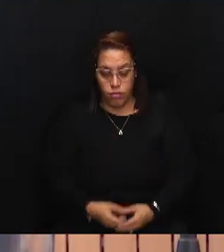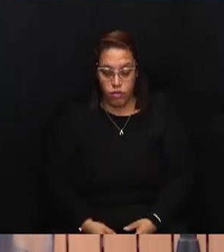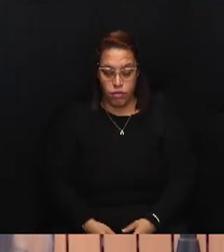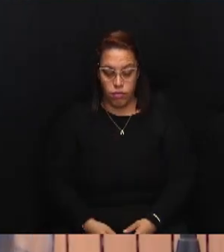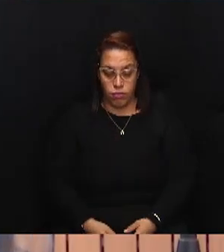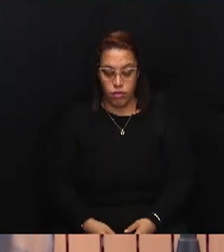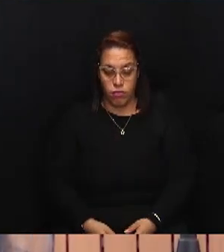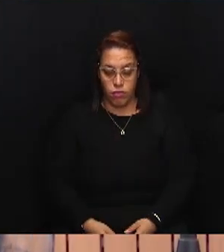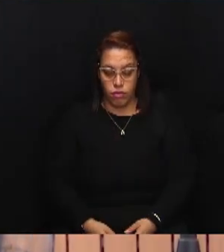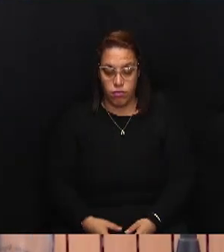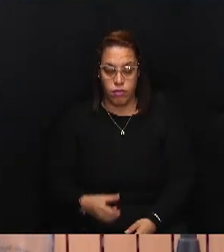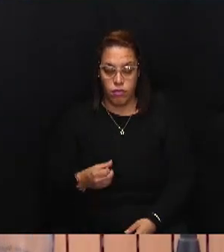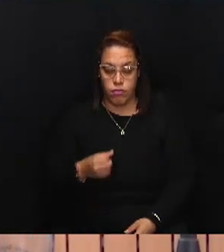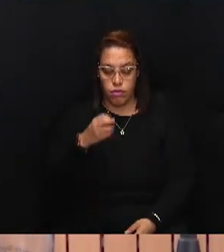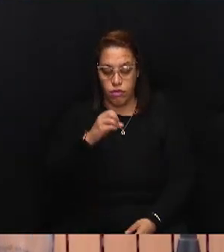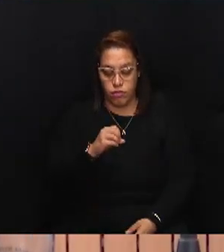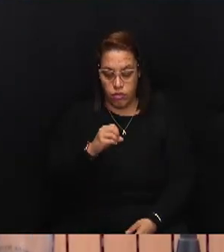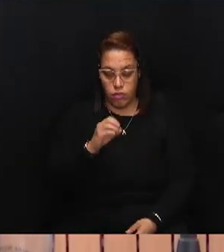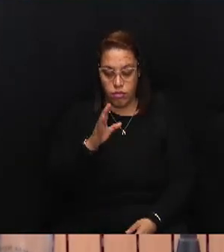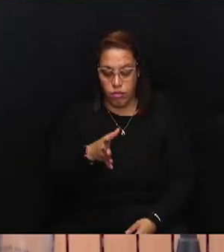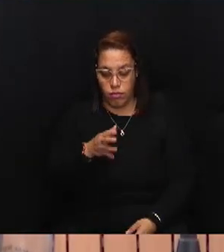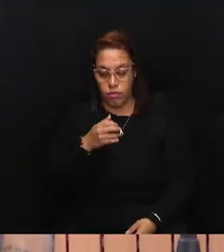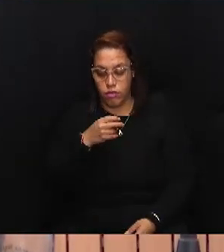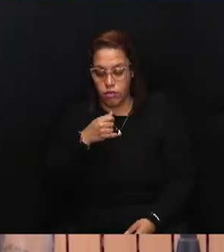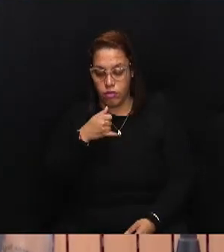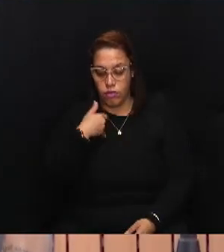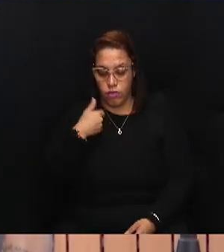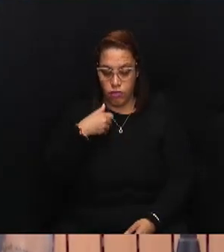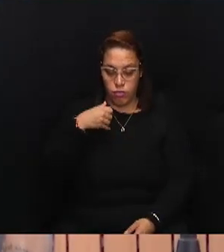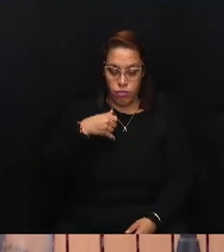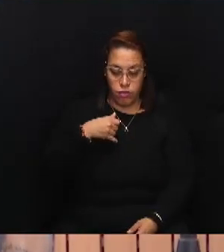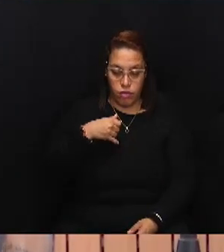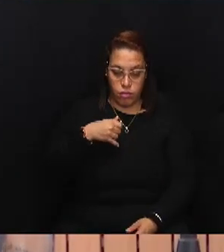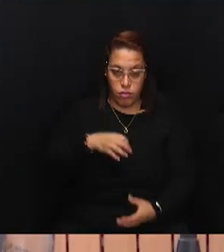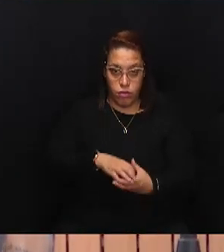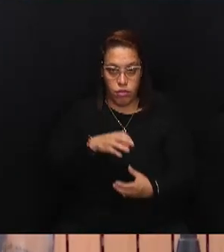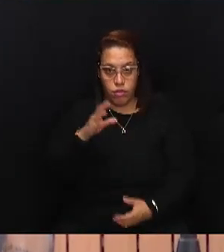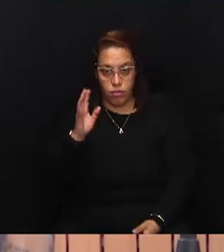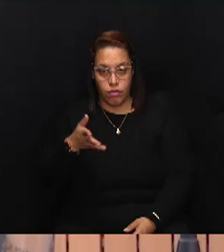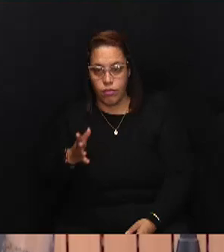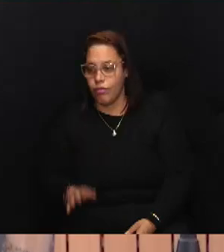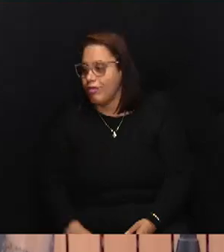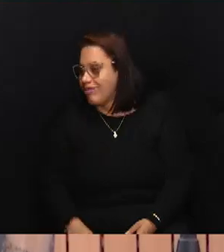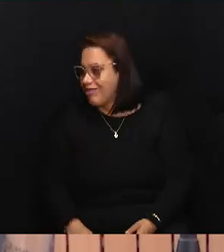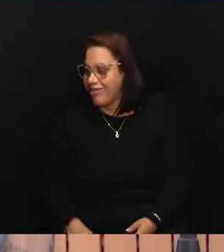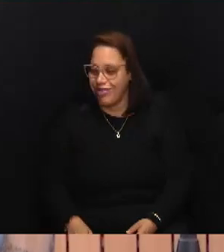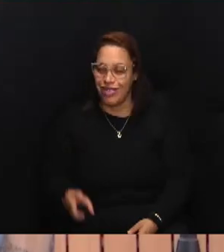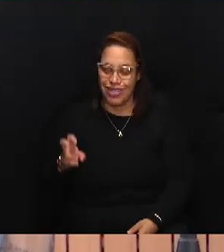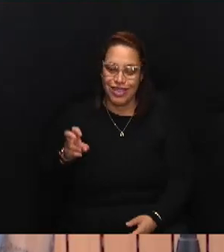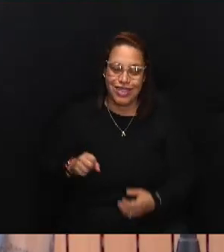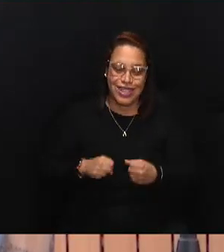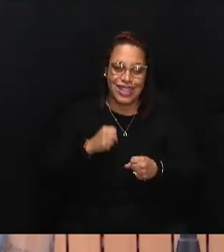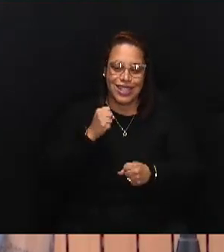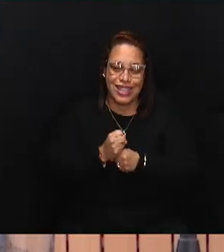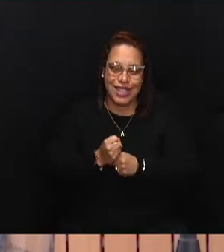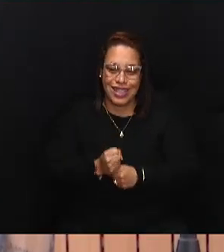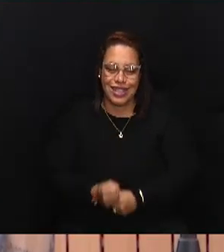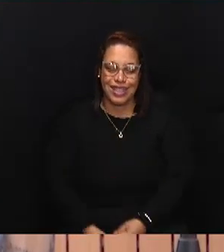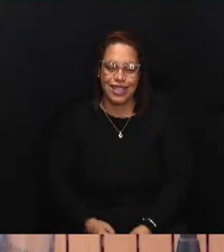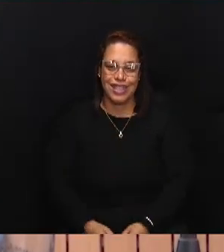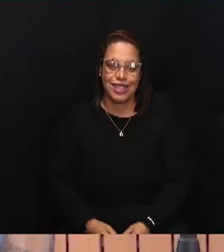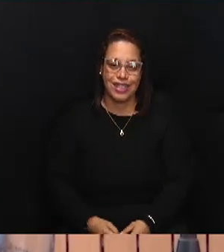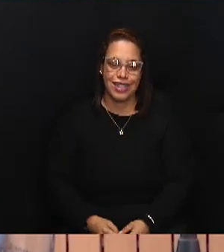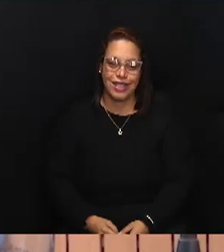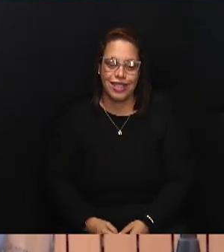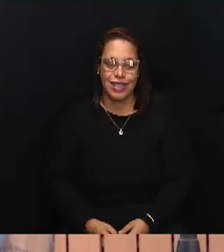Diz que aos 60 anos ele já é idoso. É isso? Então eu já passei 5.